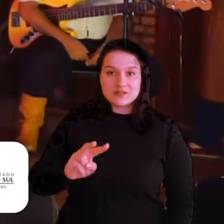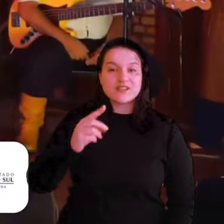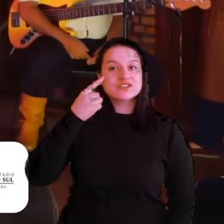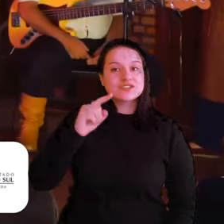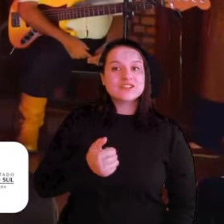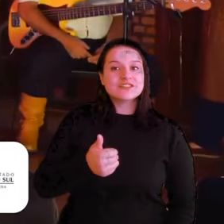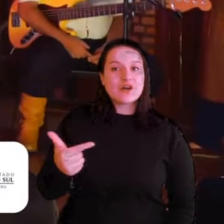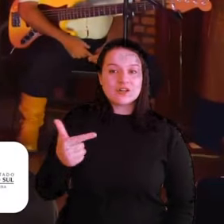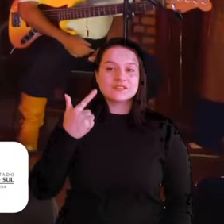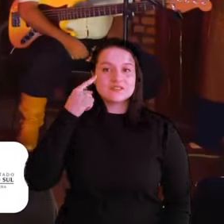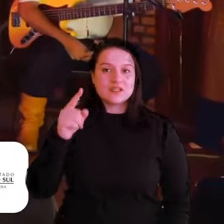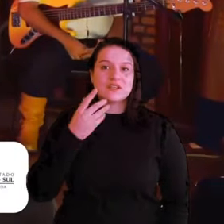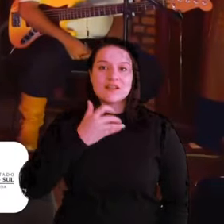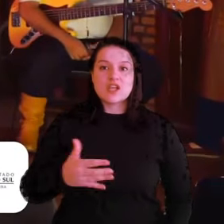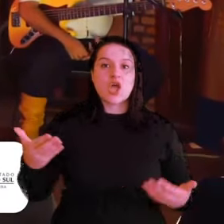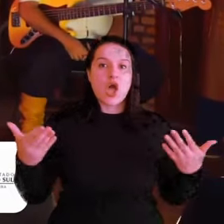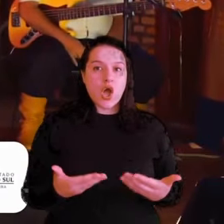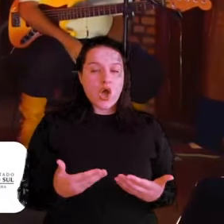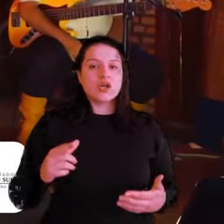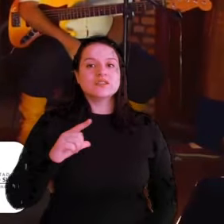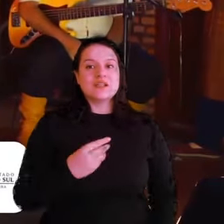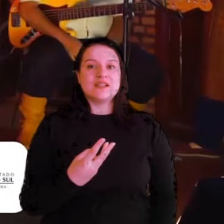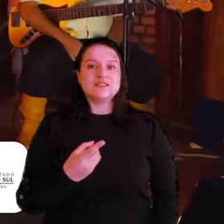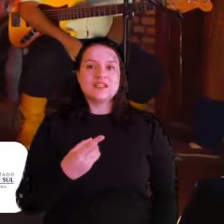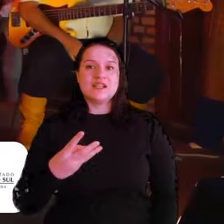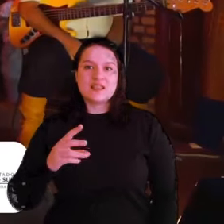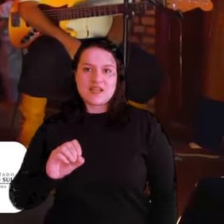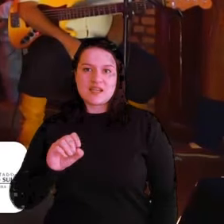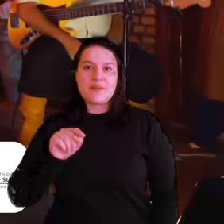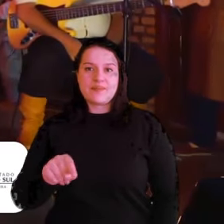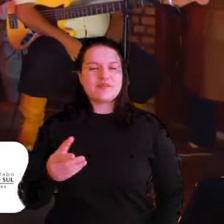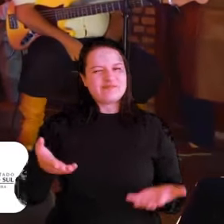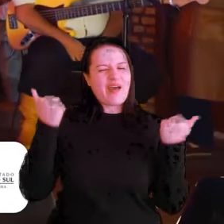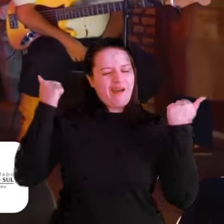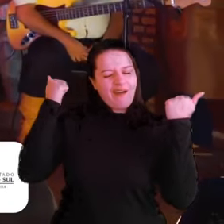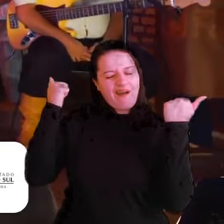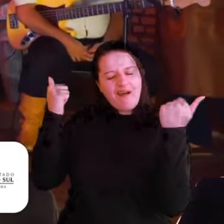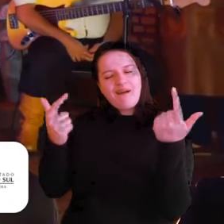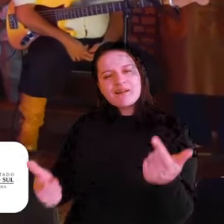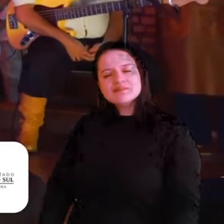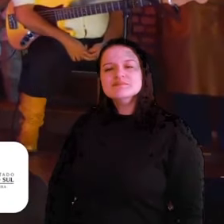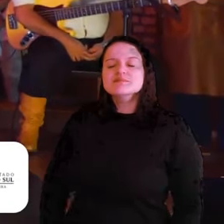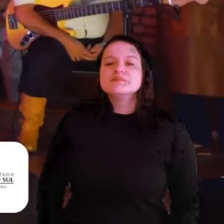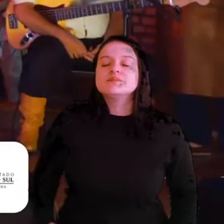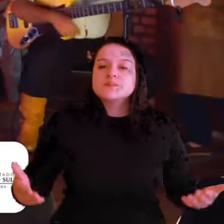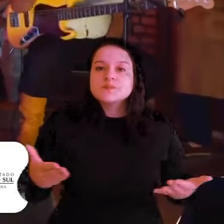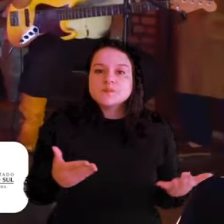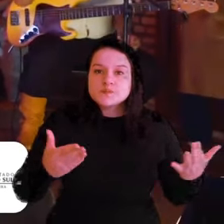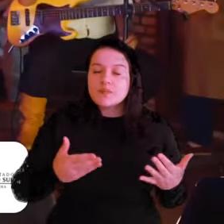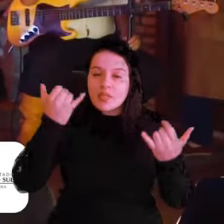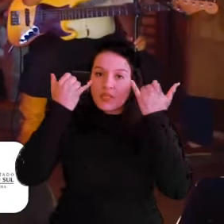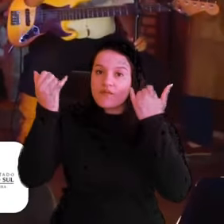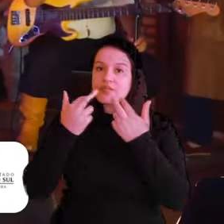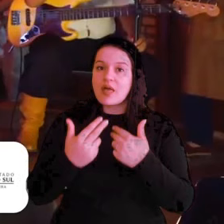dia 12, dia das crianças, e hoje, dia 16, já está em 130. Então, vai que é um tiro! Graças meus amigos, tem uma novidade